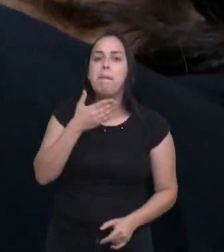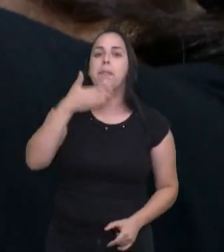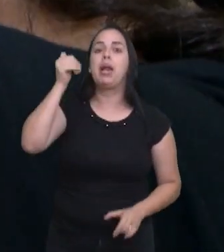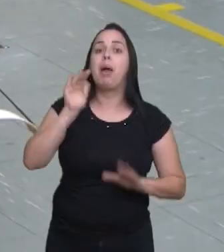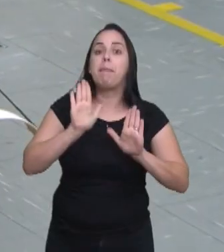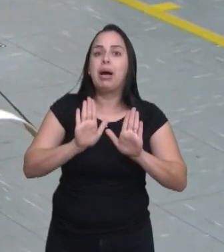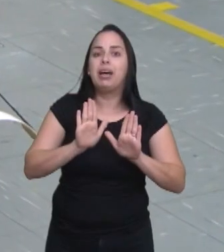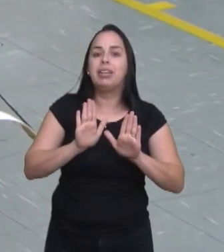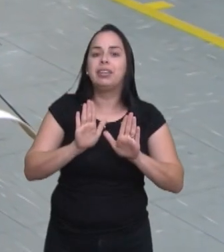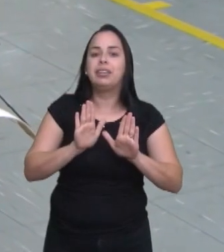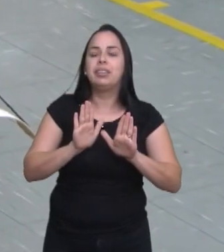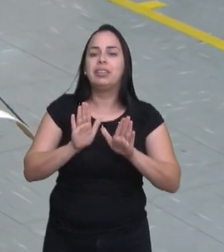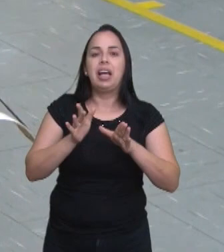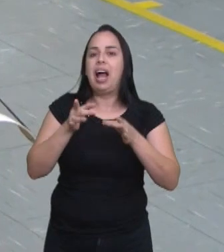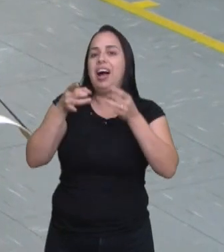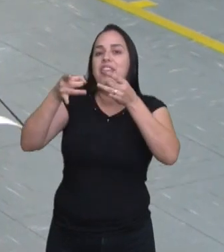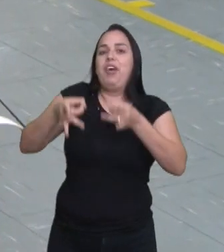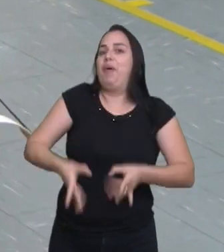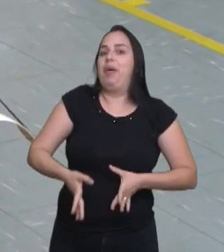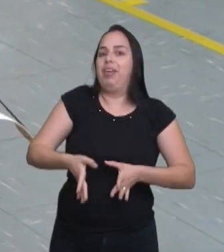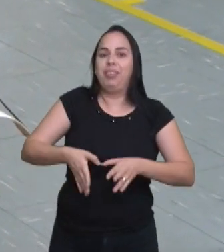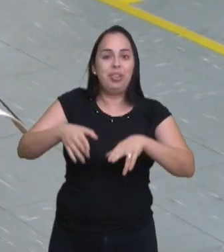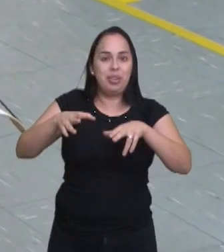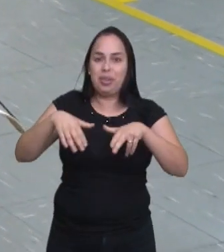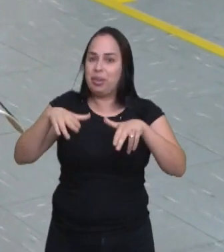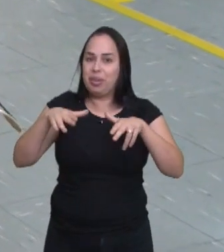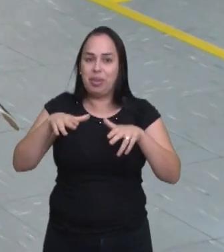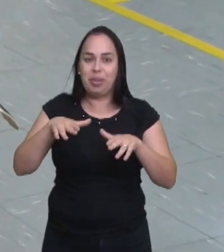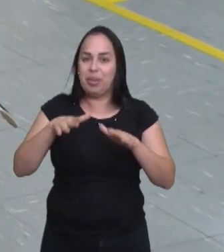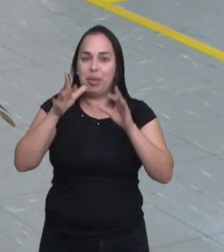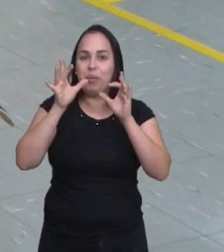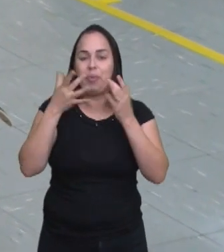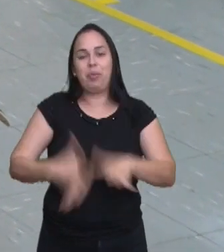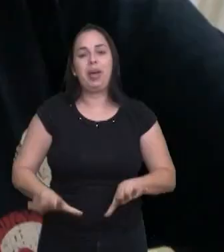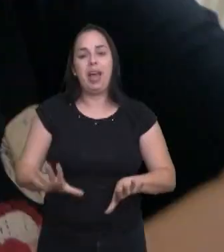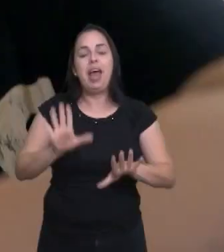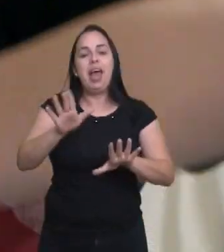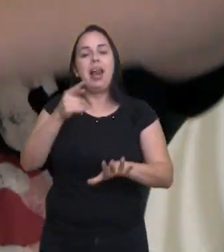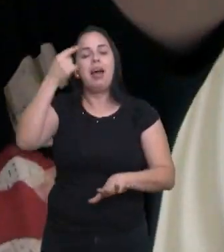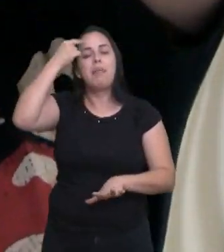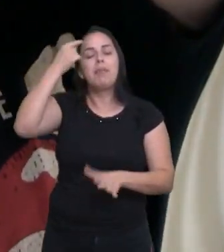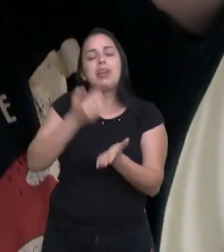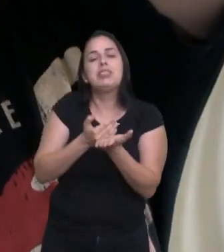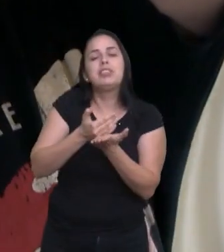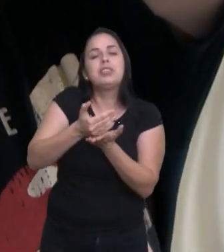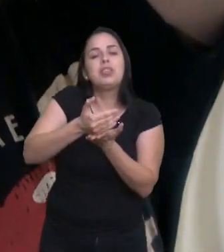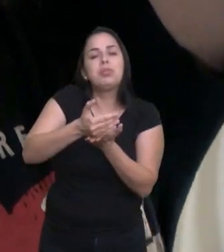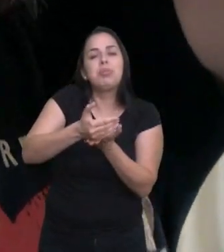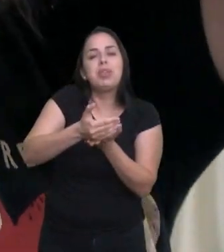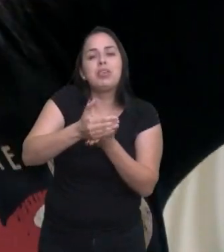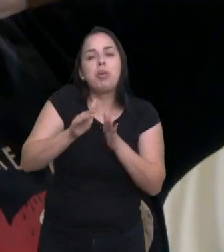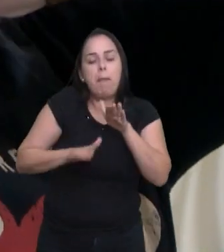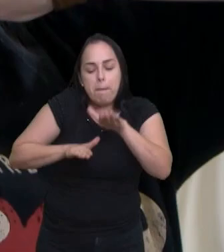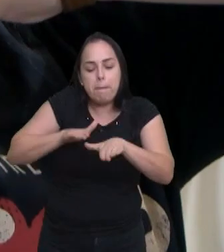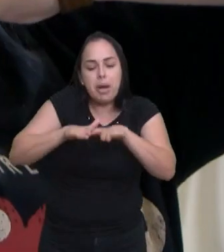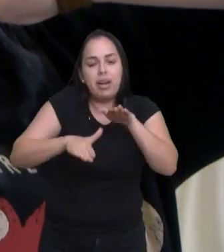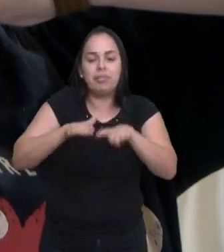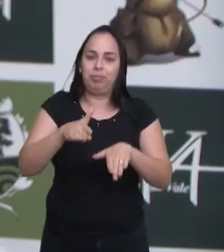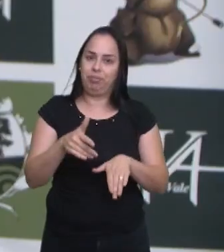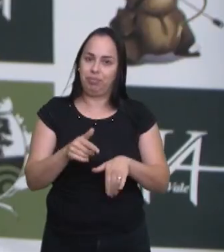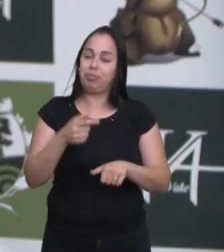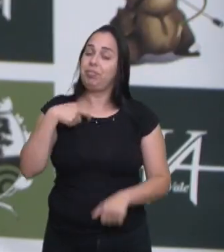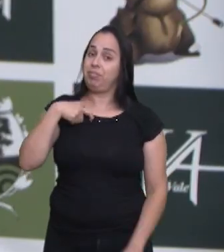sido melhor, mas nada que a faça desanimar dos próximos desafios no futuro. Ela garante que é o início de uma caminhada no